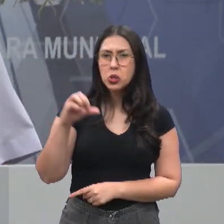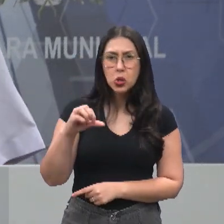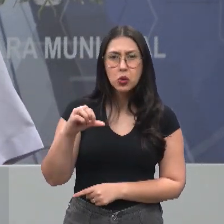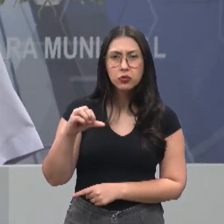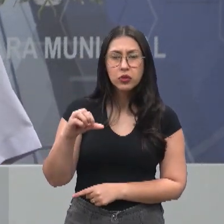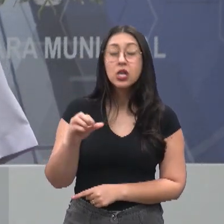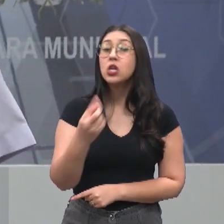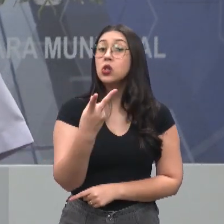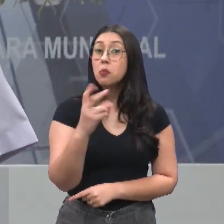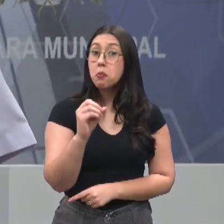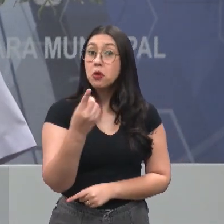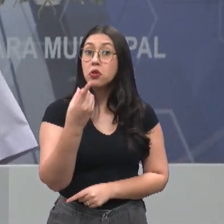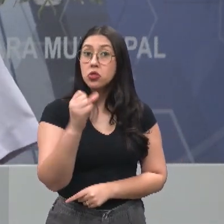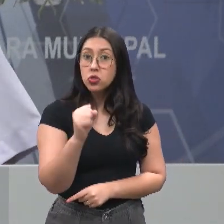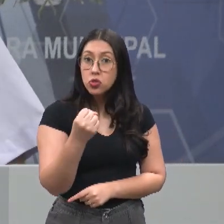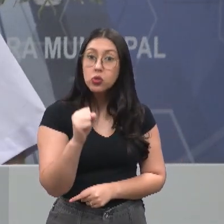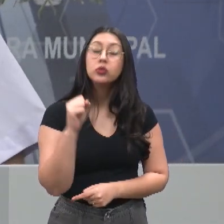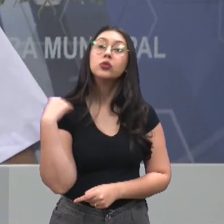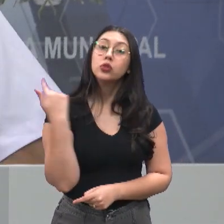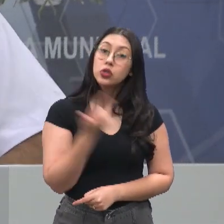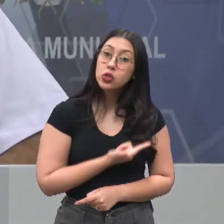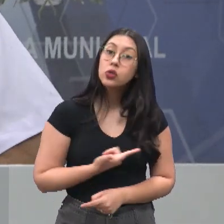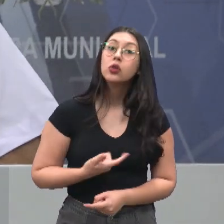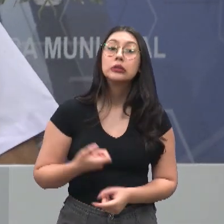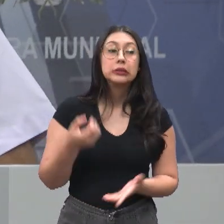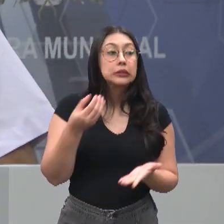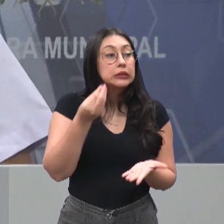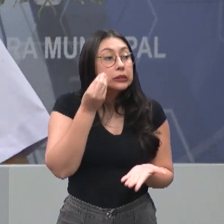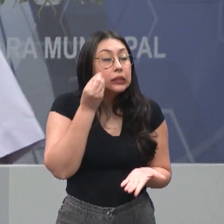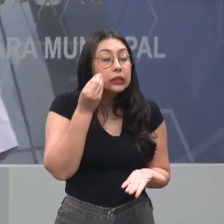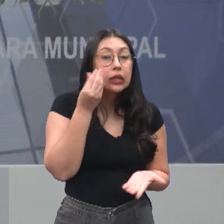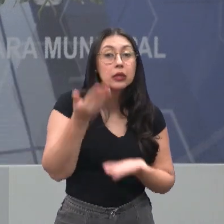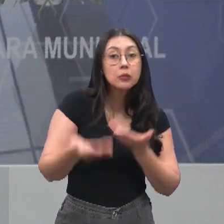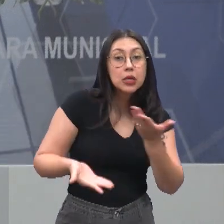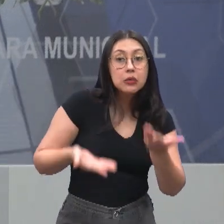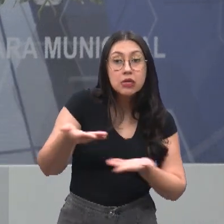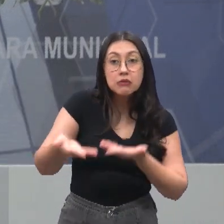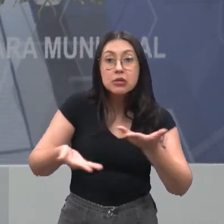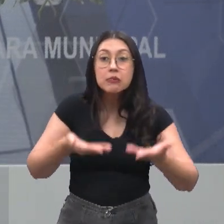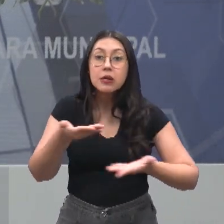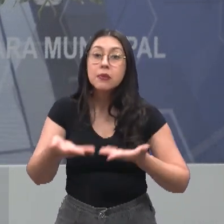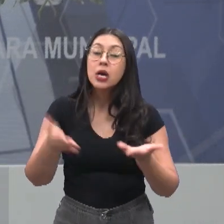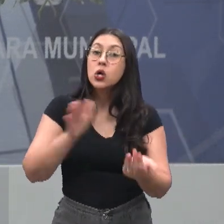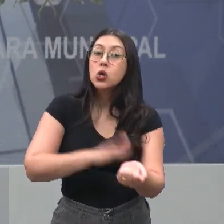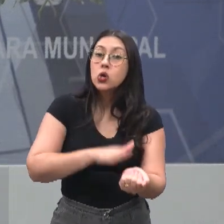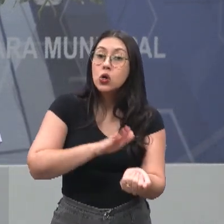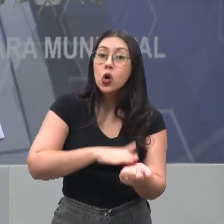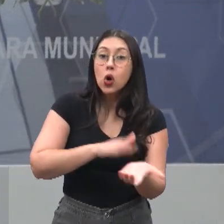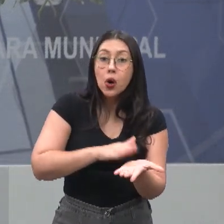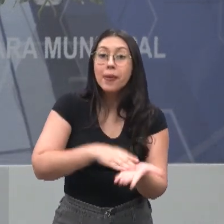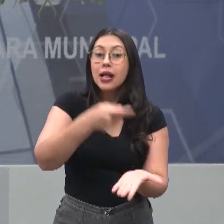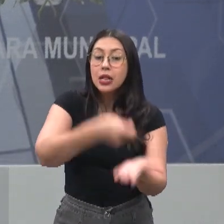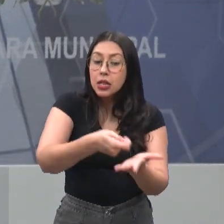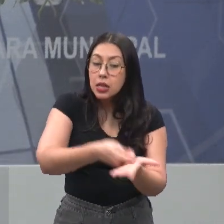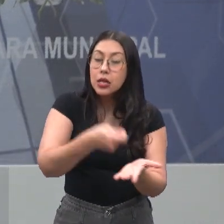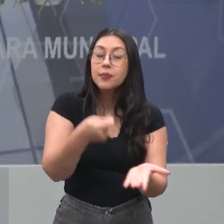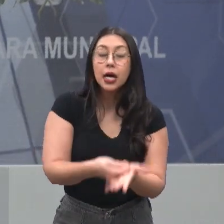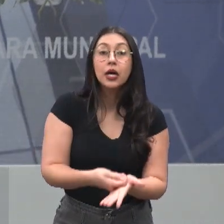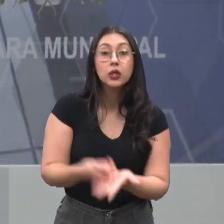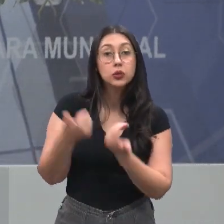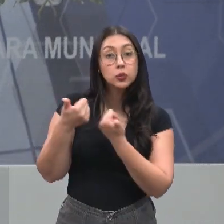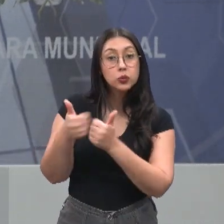2018, inclusive, que a gente vinha numa tratativa, vinha cobrando para que o transporte escolar pudesse